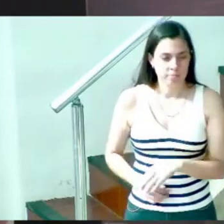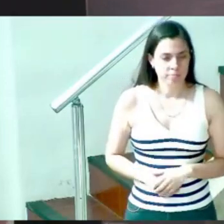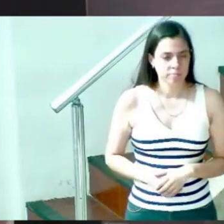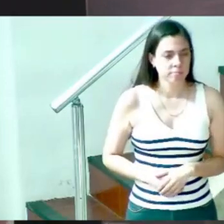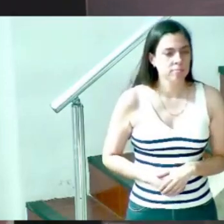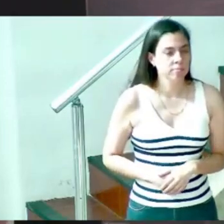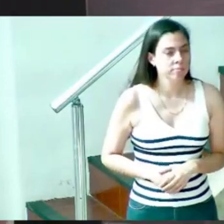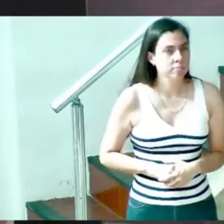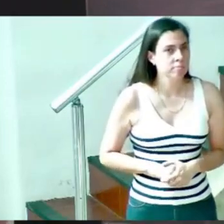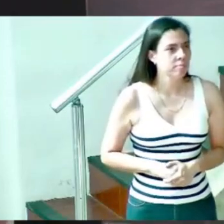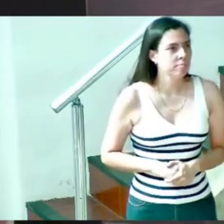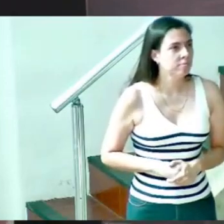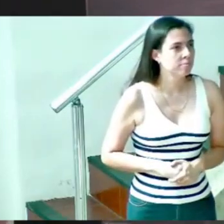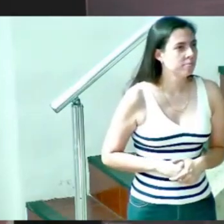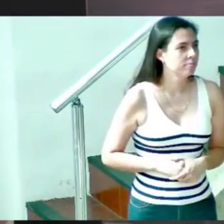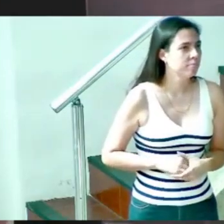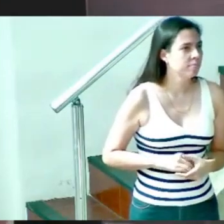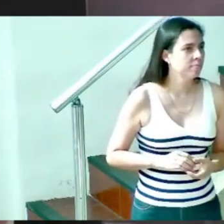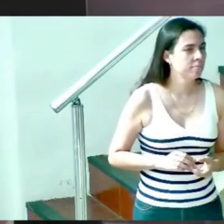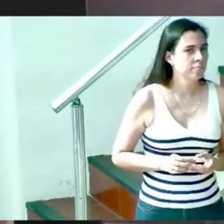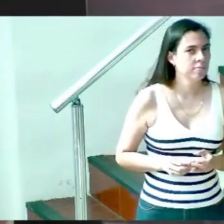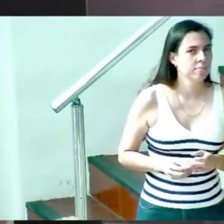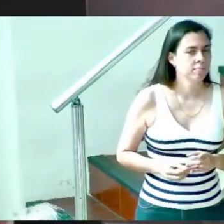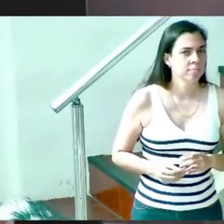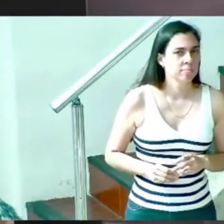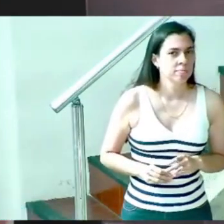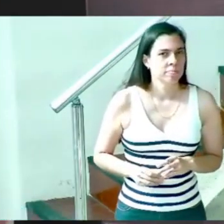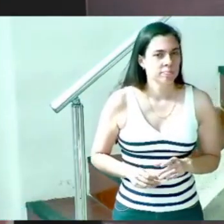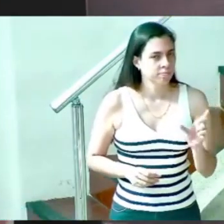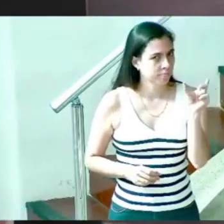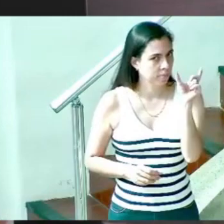hebraico. E esta é a palavra massá.